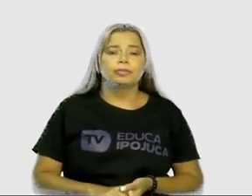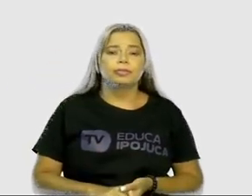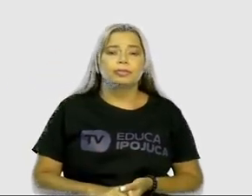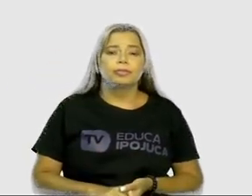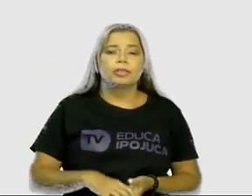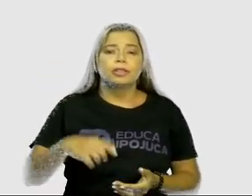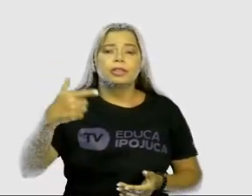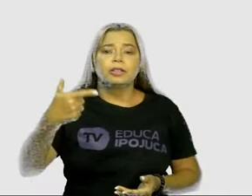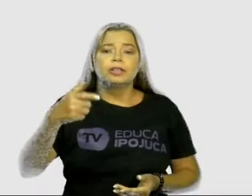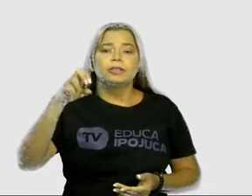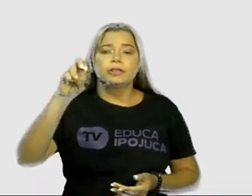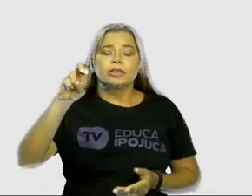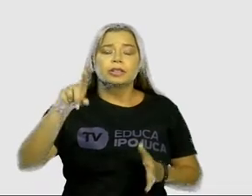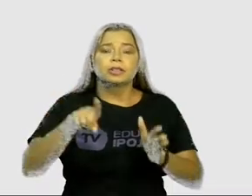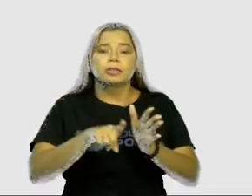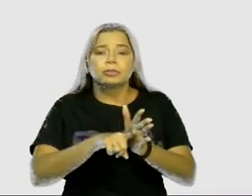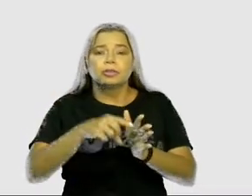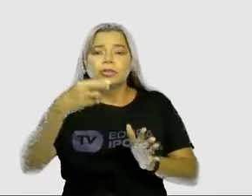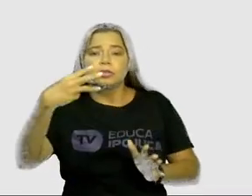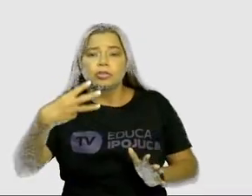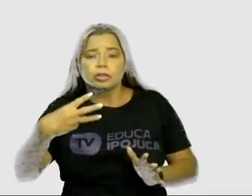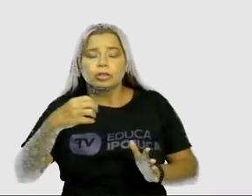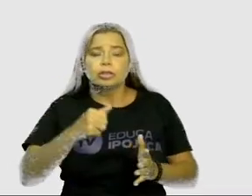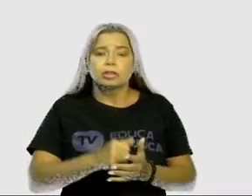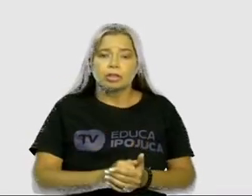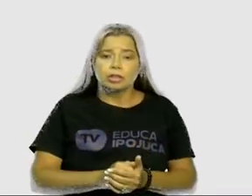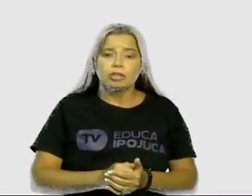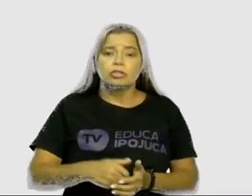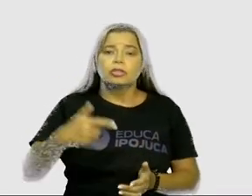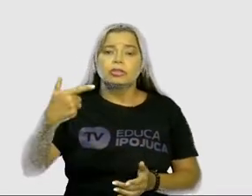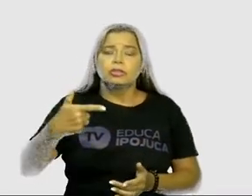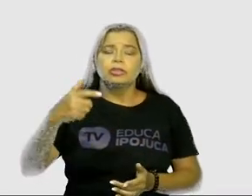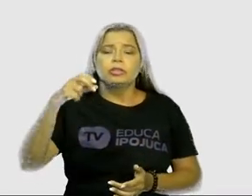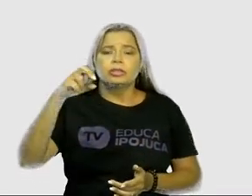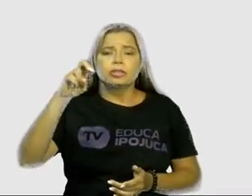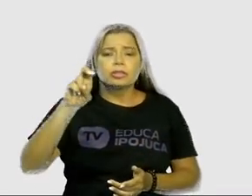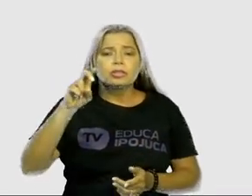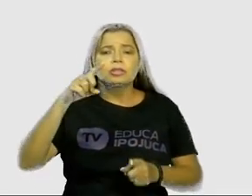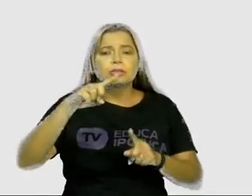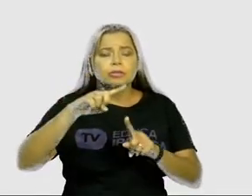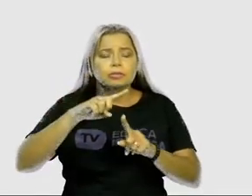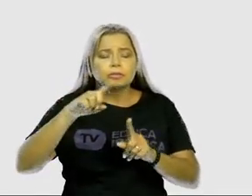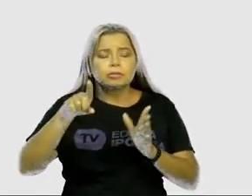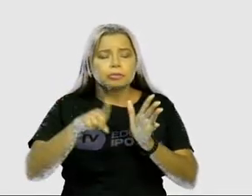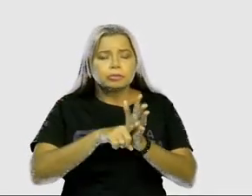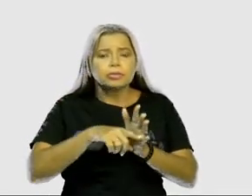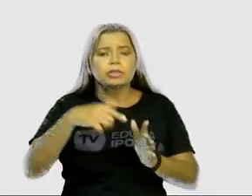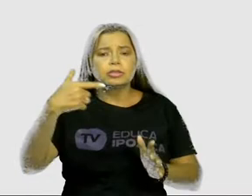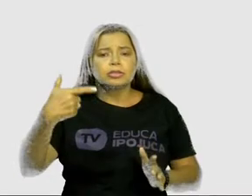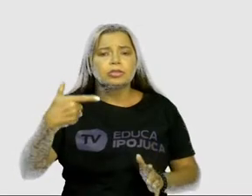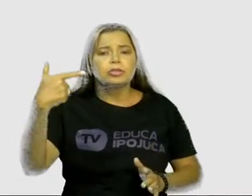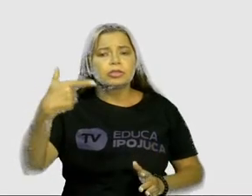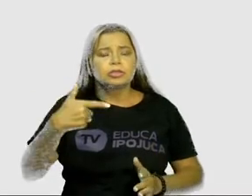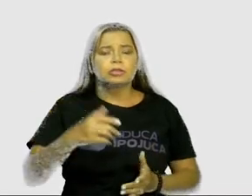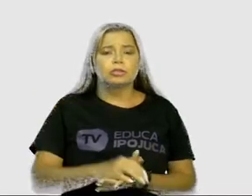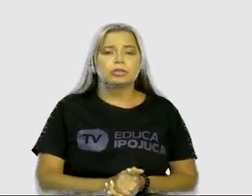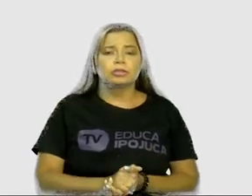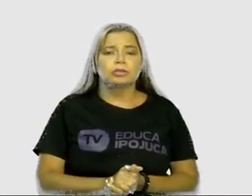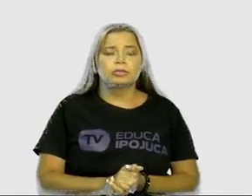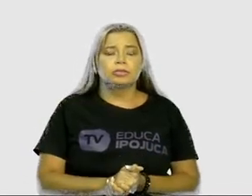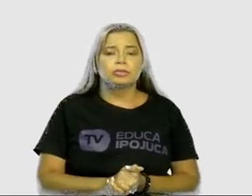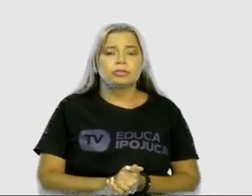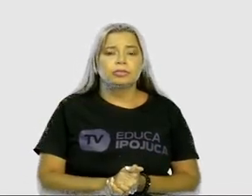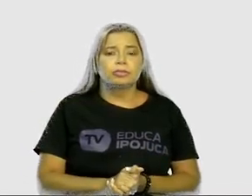o 25 - 3 q = 20 + 5 - 3 q = 20 + 2 = 22